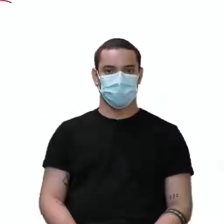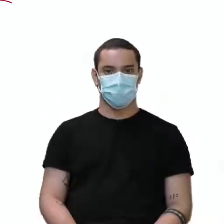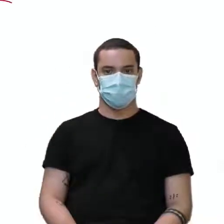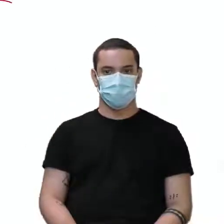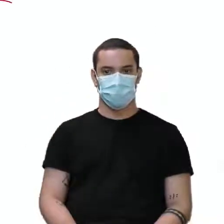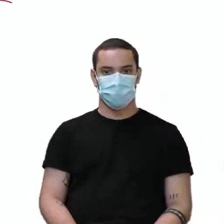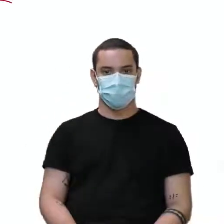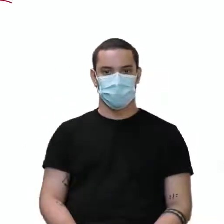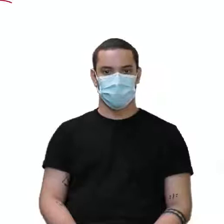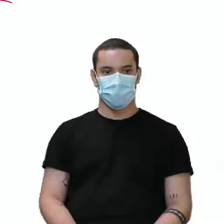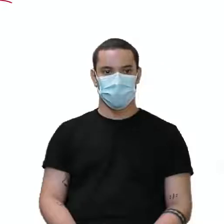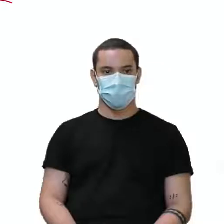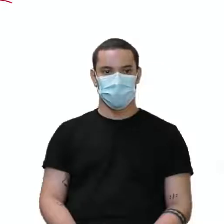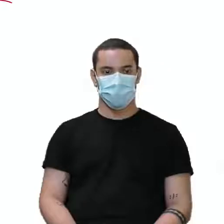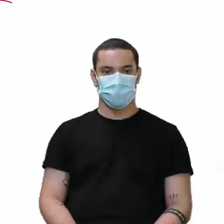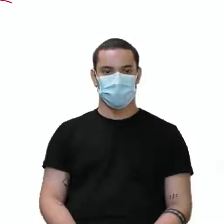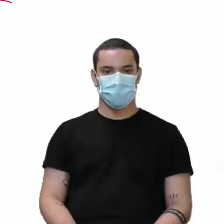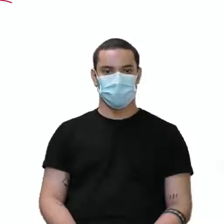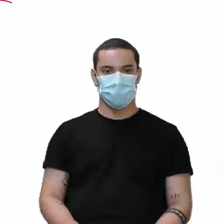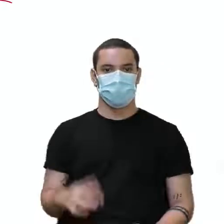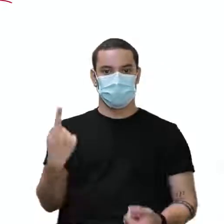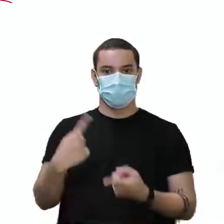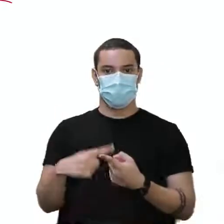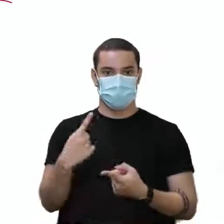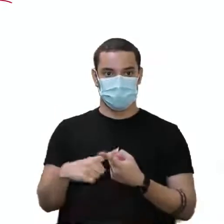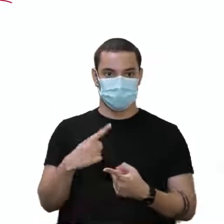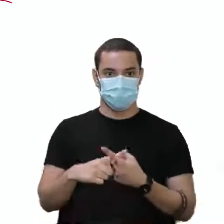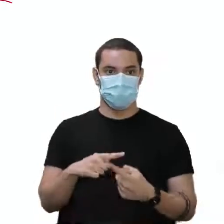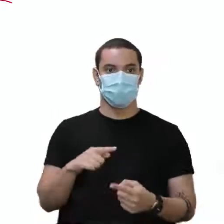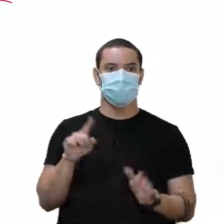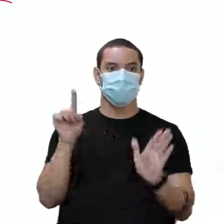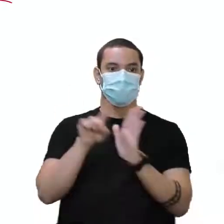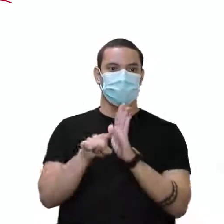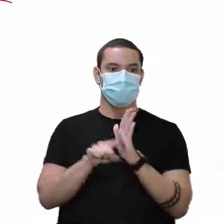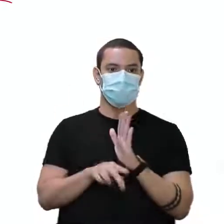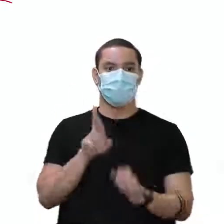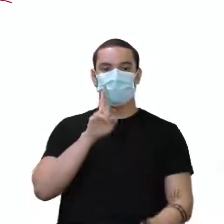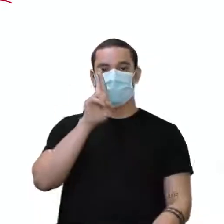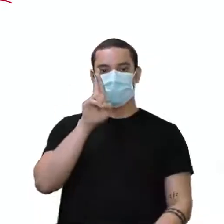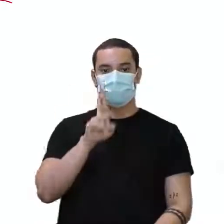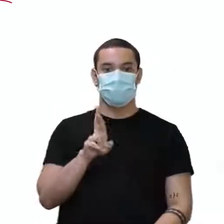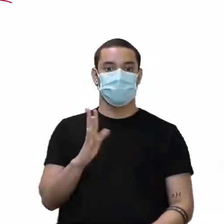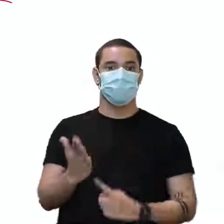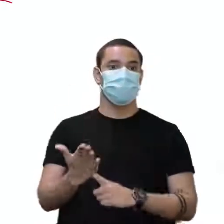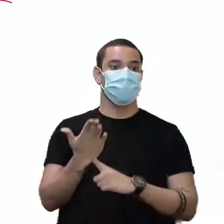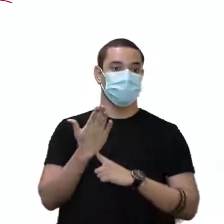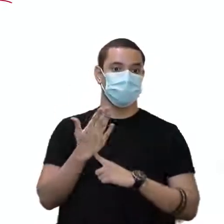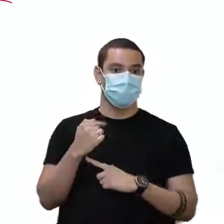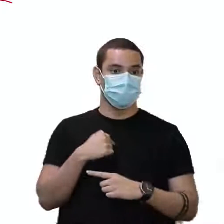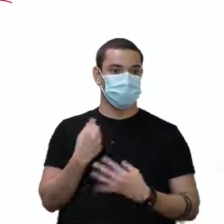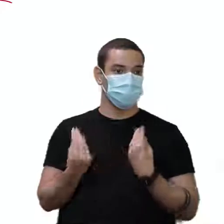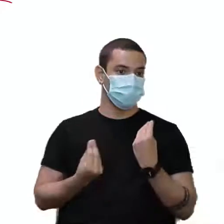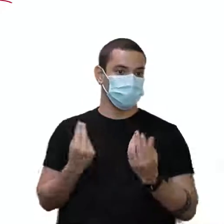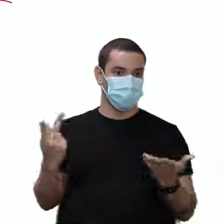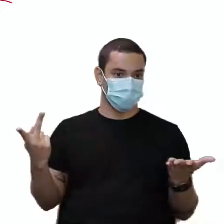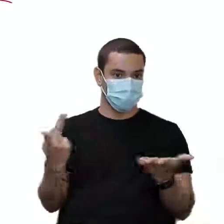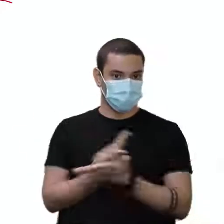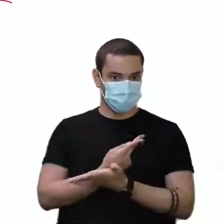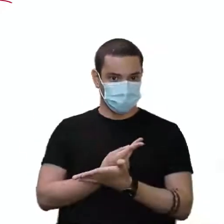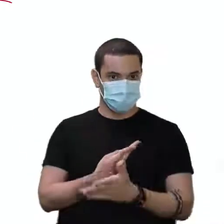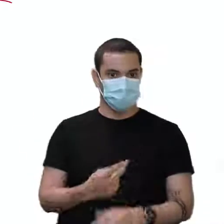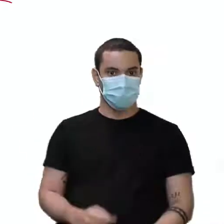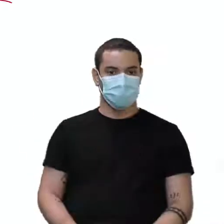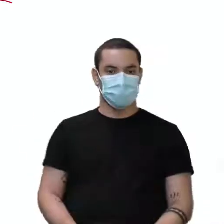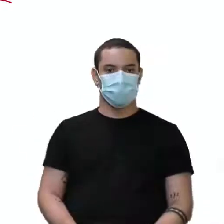Porque a pergunta se refere aos resultados. Resultados. Mostre para mim os resultados dessa situação,